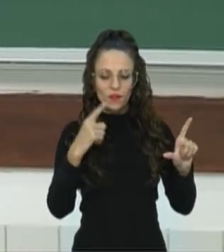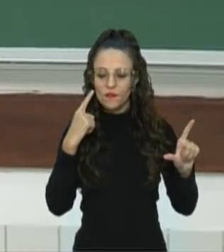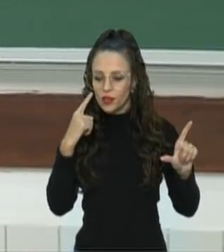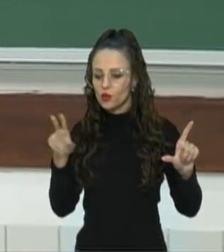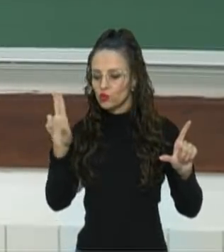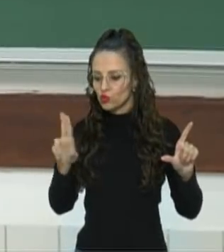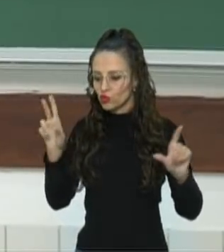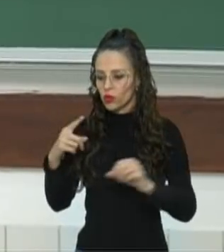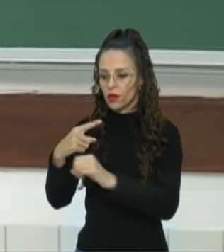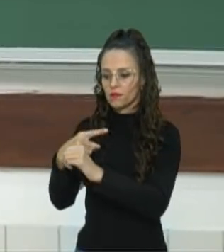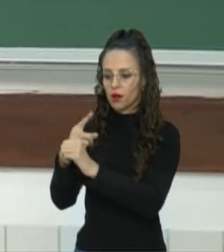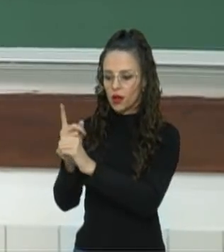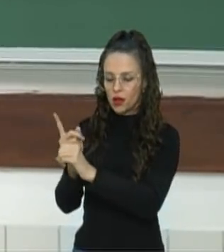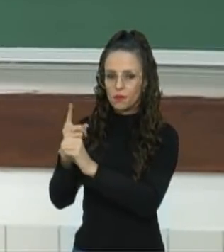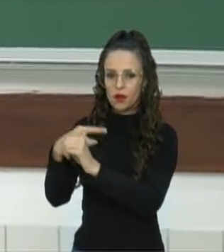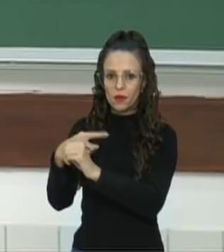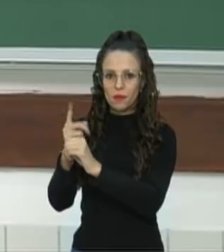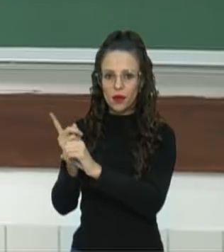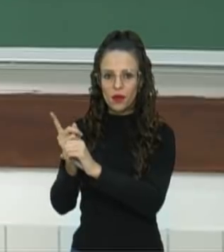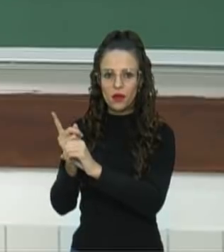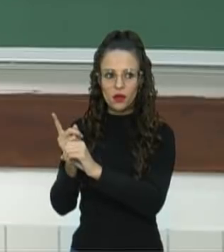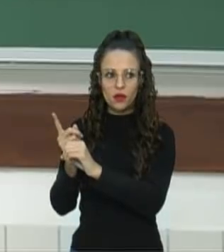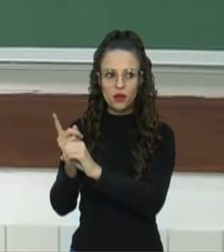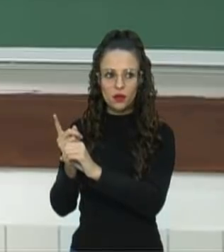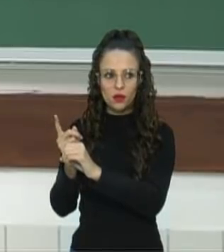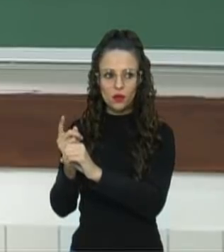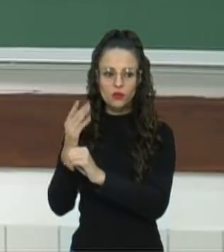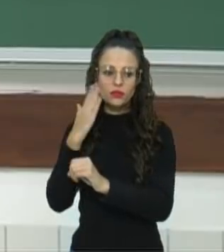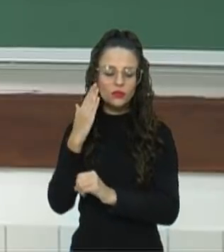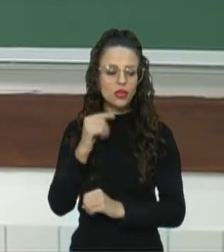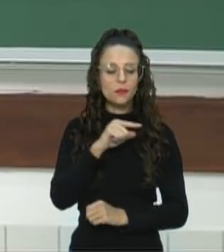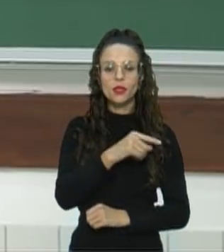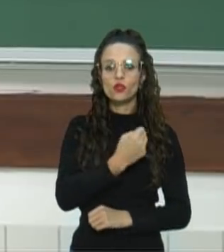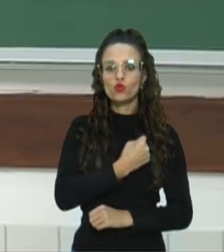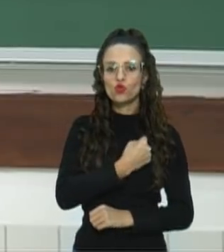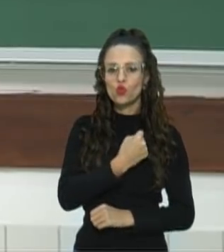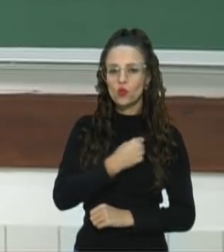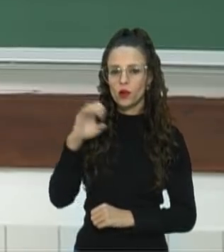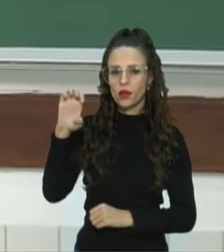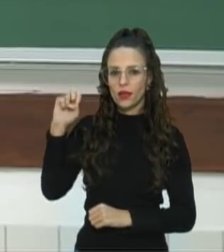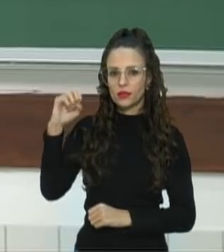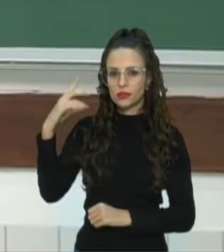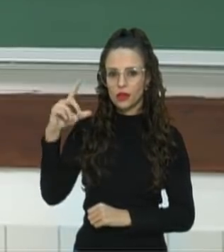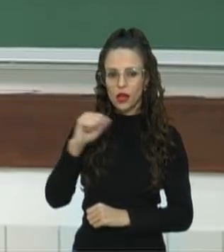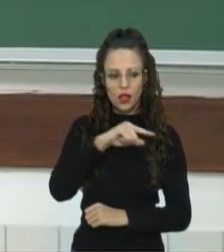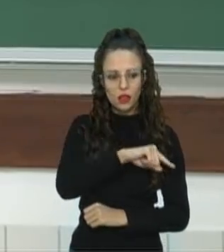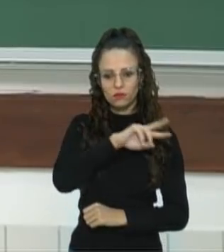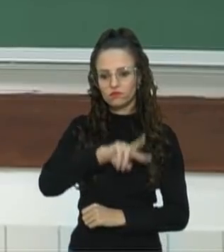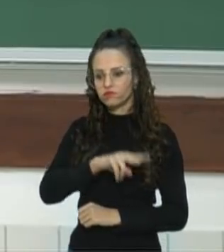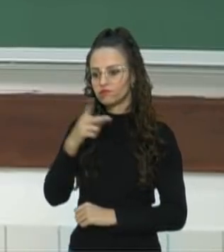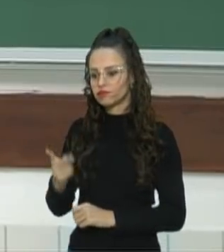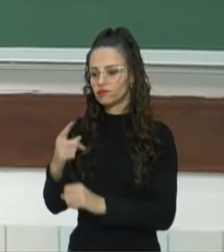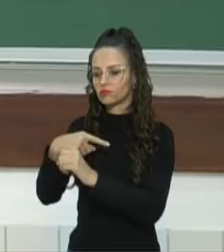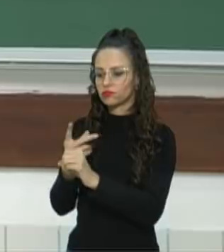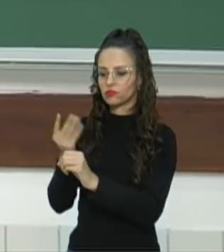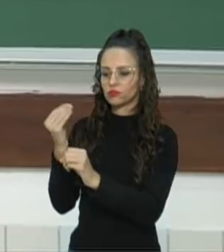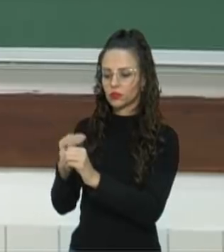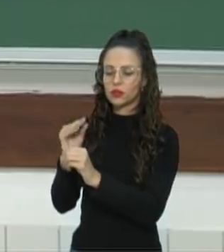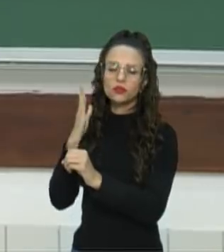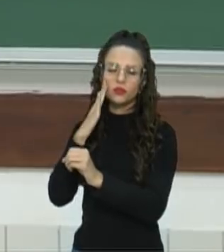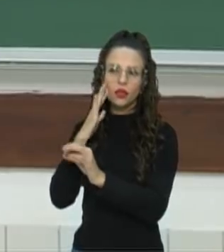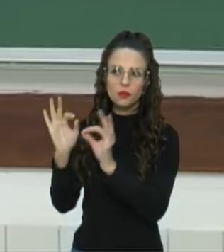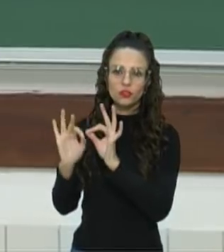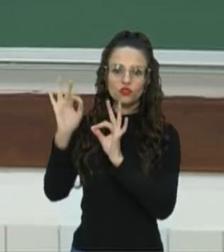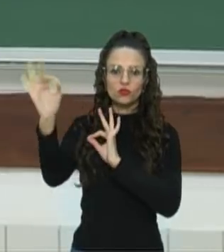bússola, né, que é uma régua junto, e coloca no mapa. Então ele consegue, através da escala, ele consegue calcular as distâncias, né? Então ele coloca ali, sabe que,